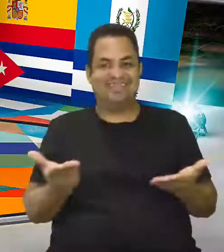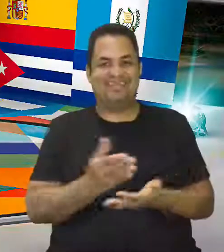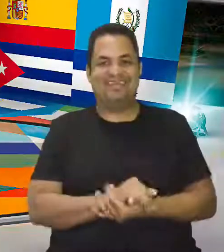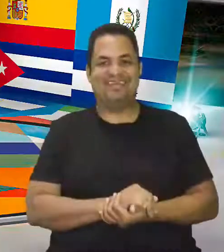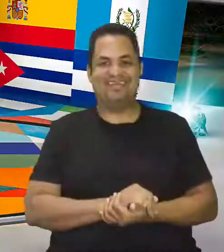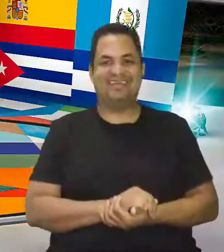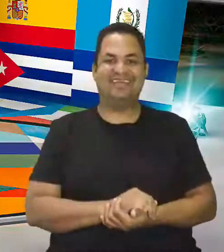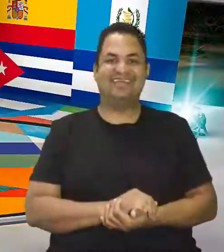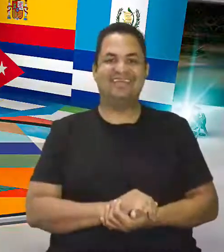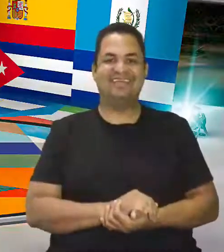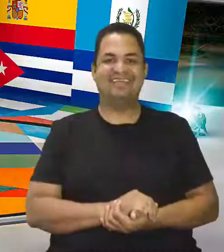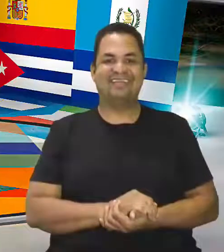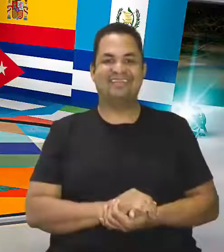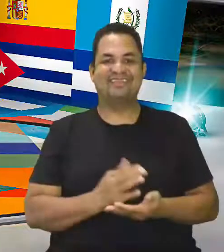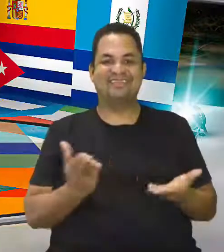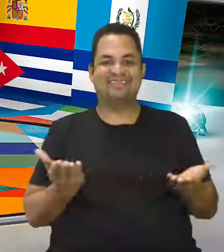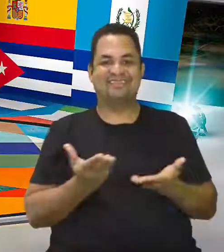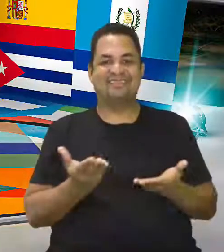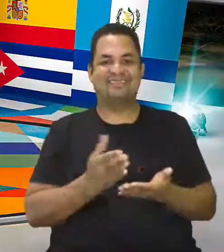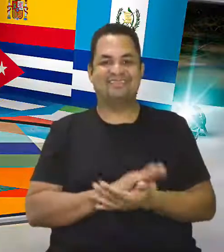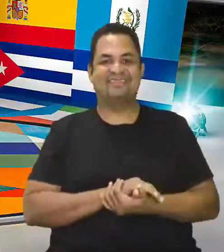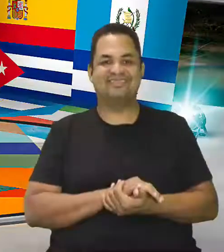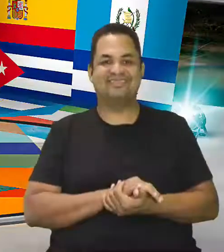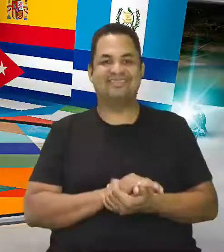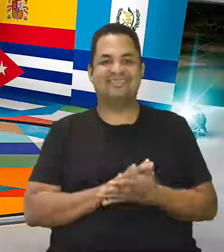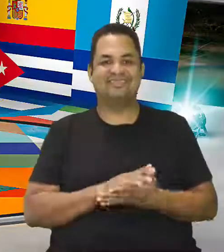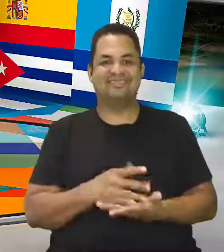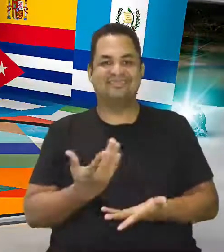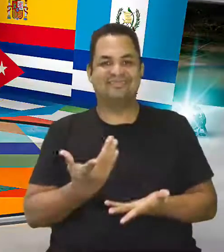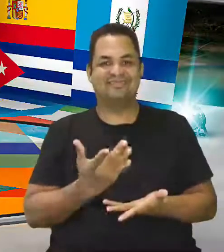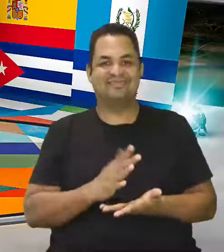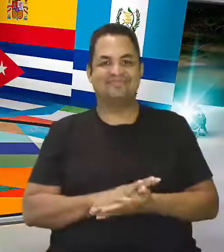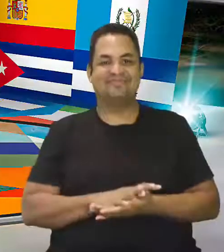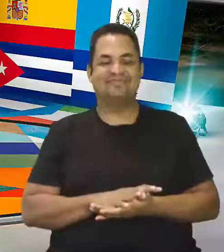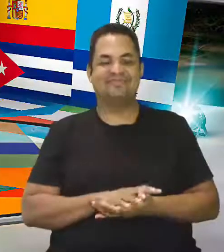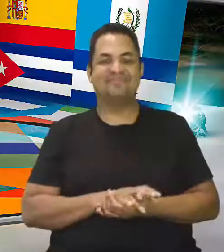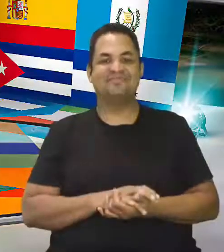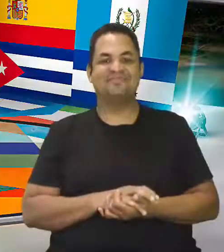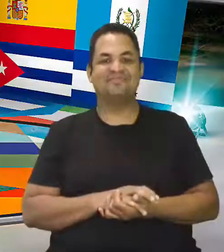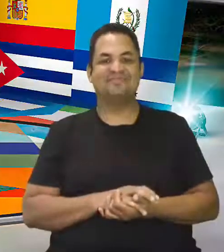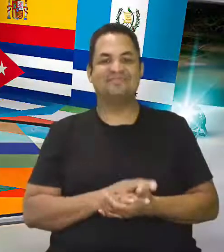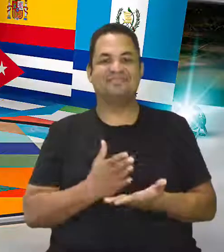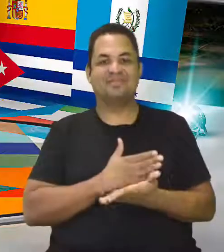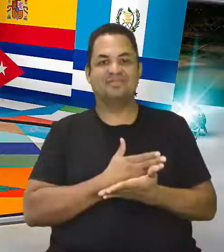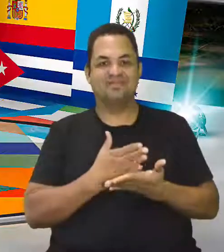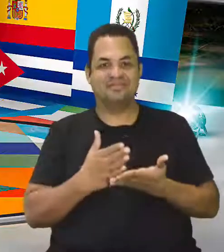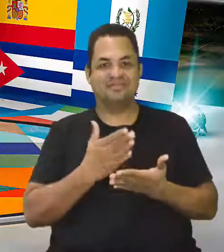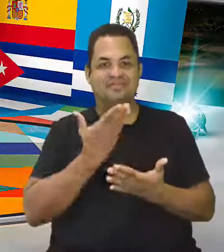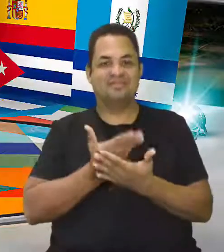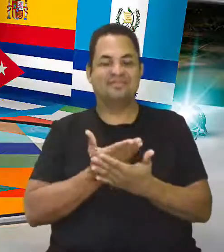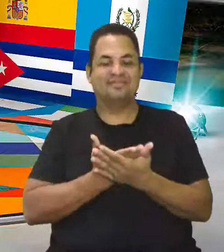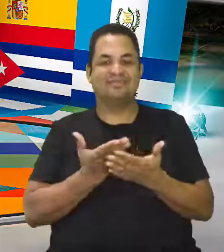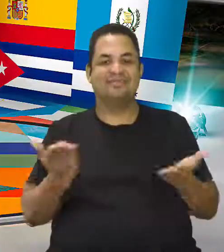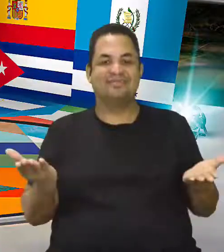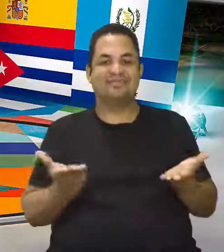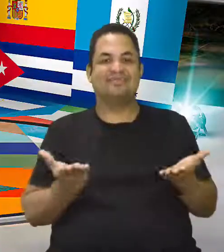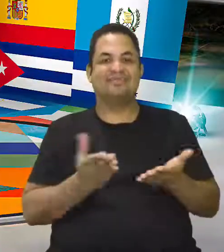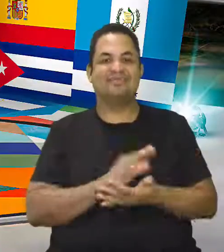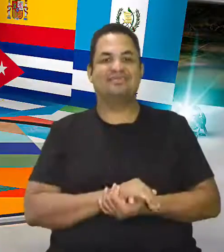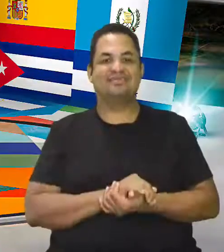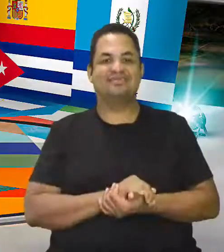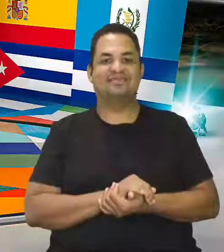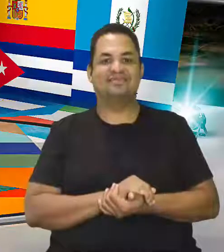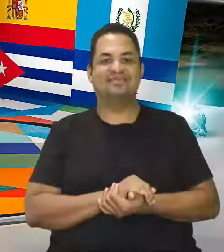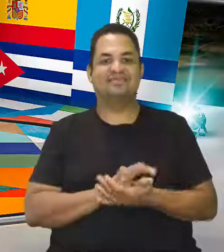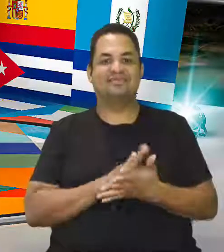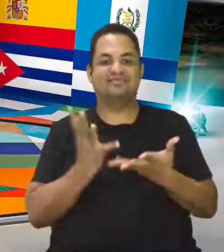Né? Então, vamos começar nossa classe de hoje. Vamos começar nossa aula de hoje com as